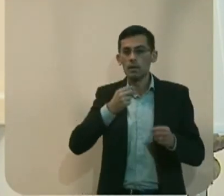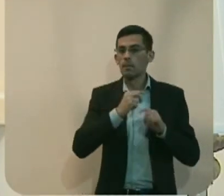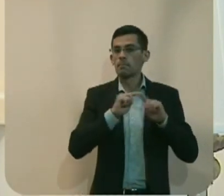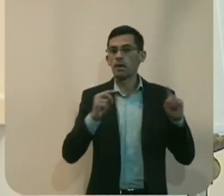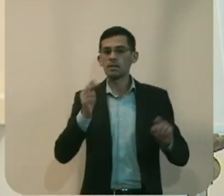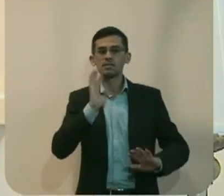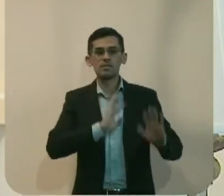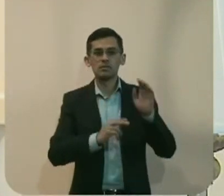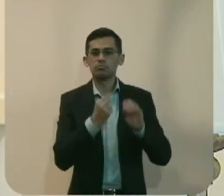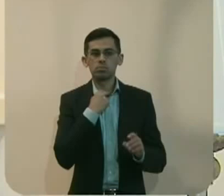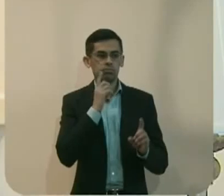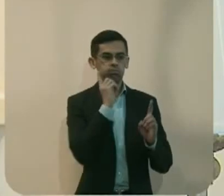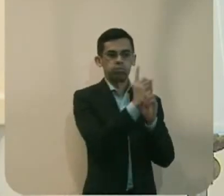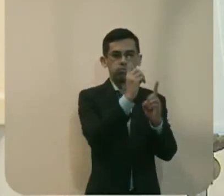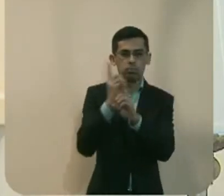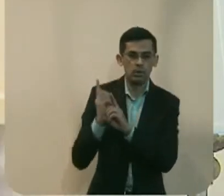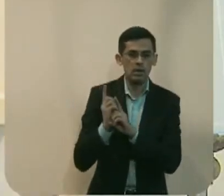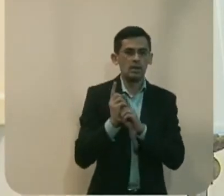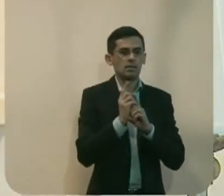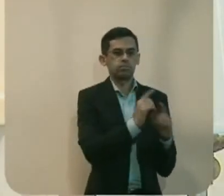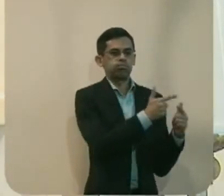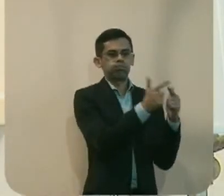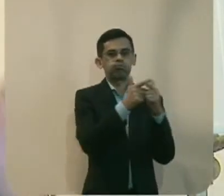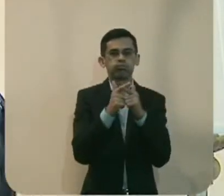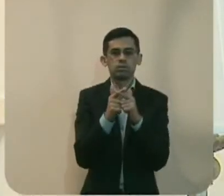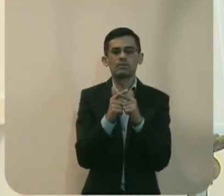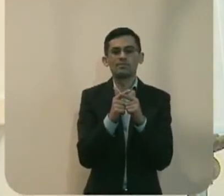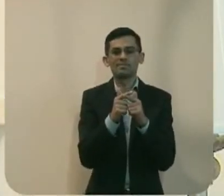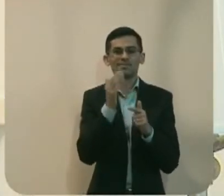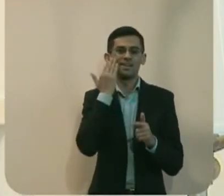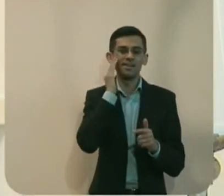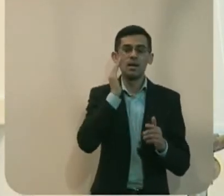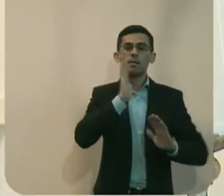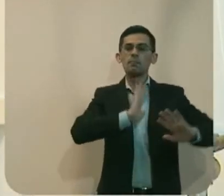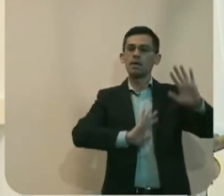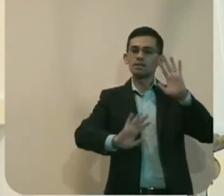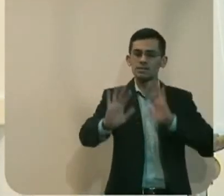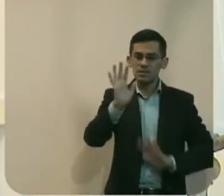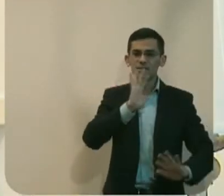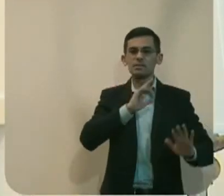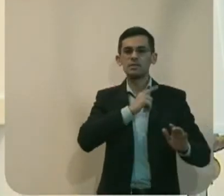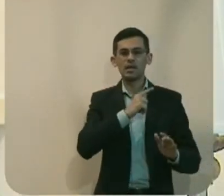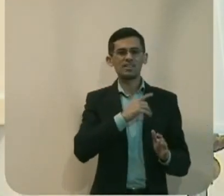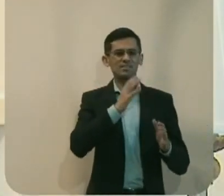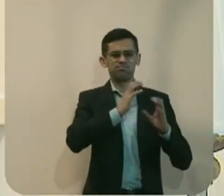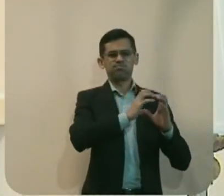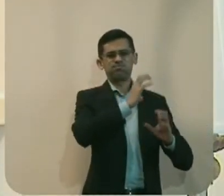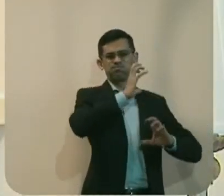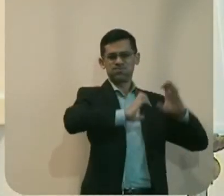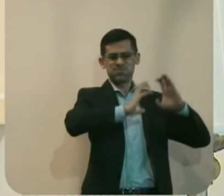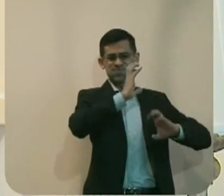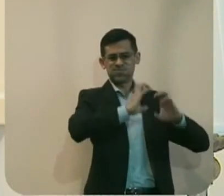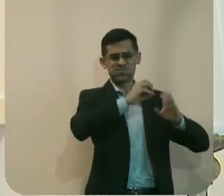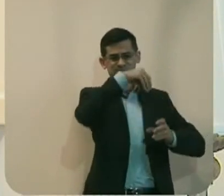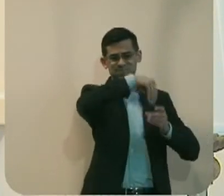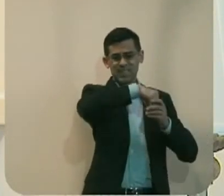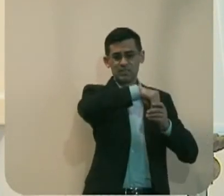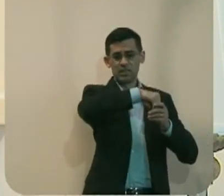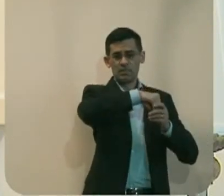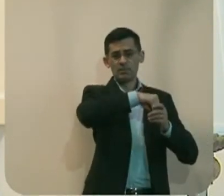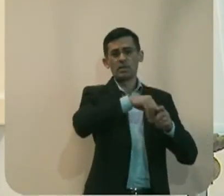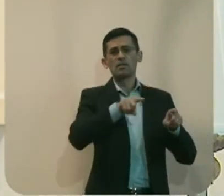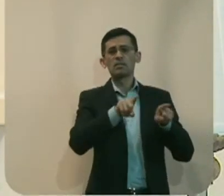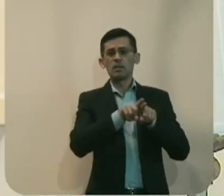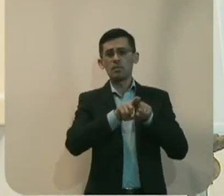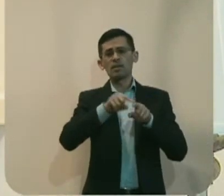encontrar uma síntese, era tese e antítese, mas não tinha síntese, e tinha que ver apenas uma disruptura no meio de tudo isso. Uma